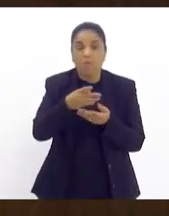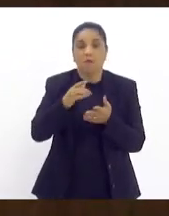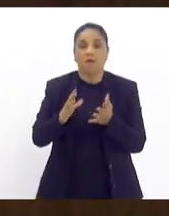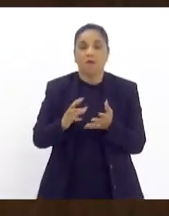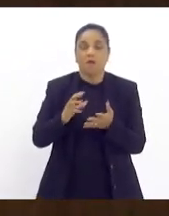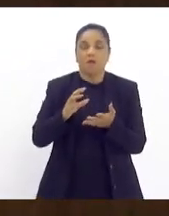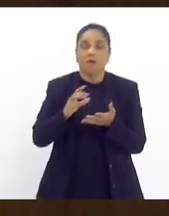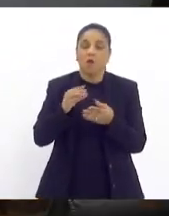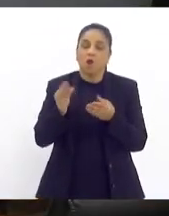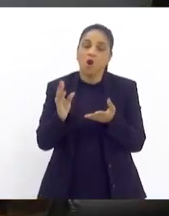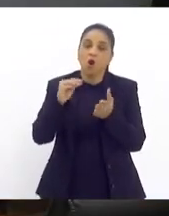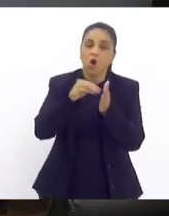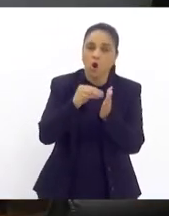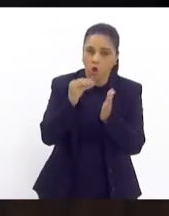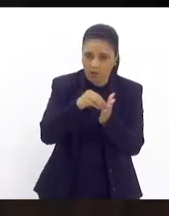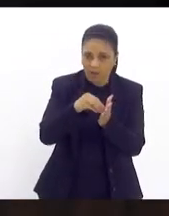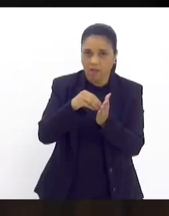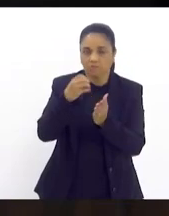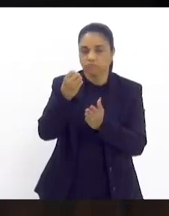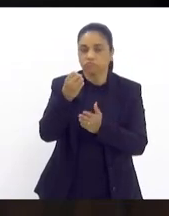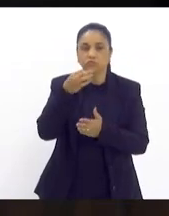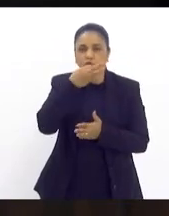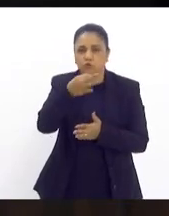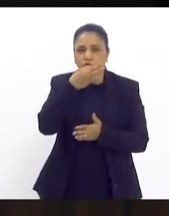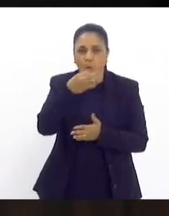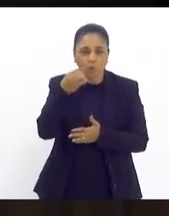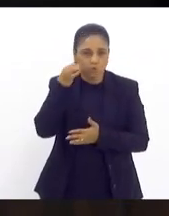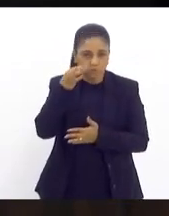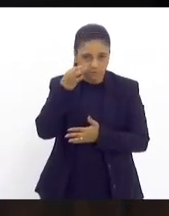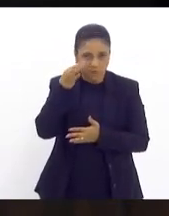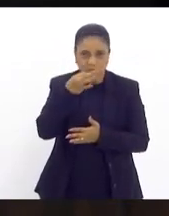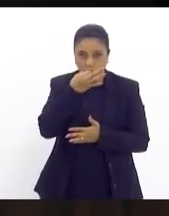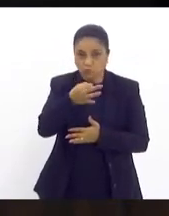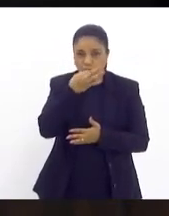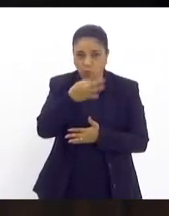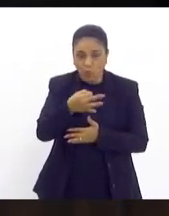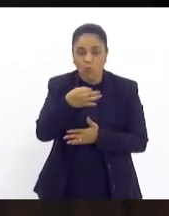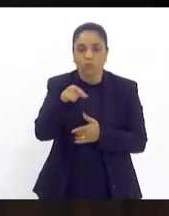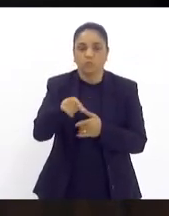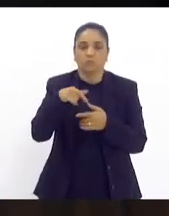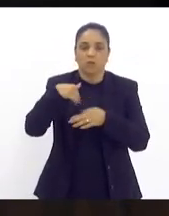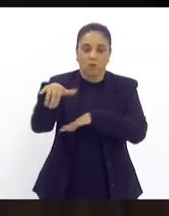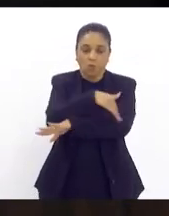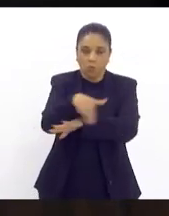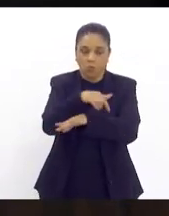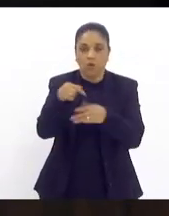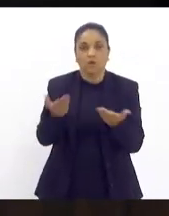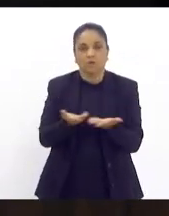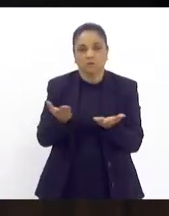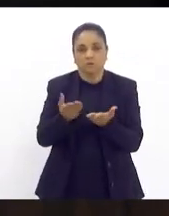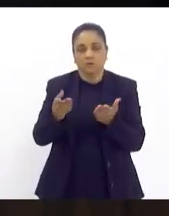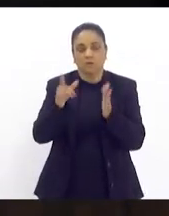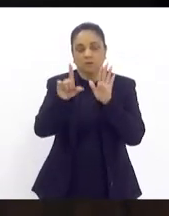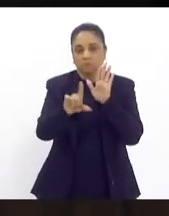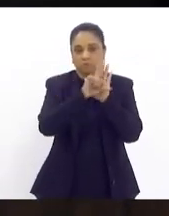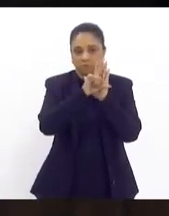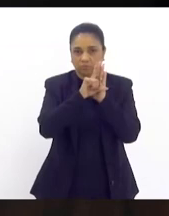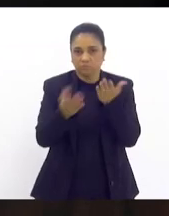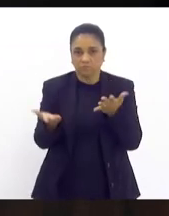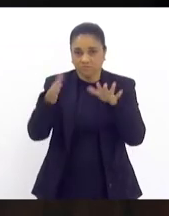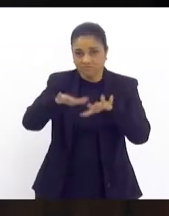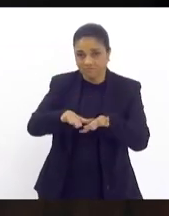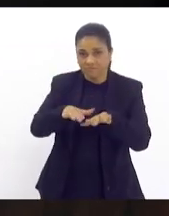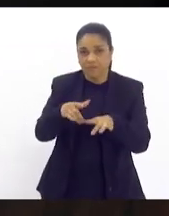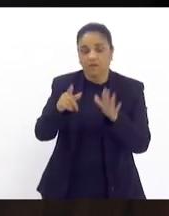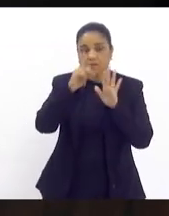sonoro Obrigado deputada é ainda sobre a mesa requerimento de inclusão na hora do dia do projeto